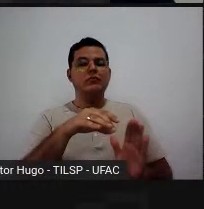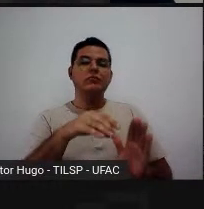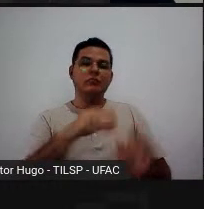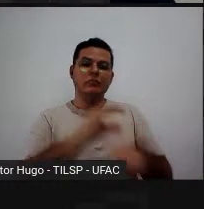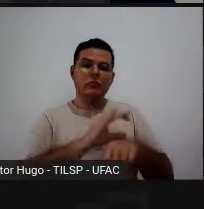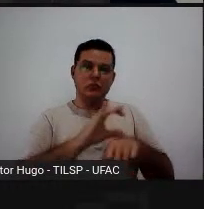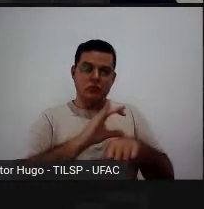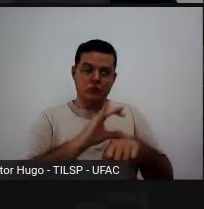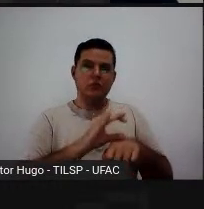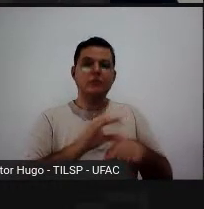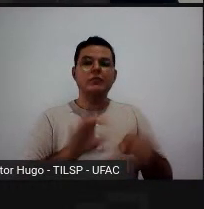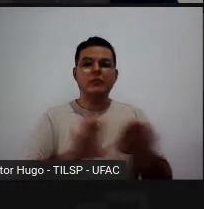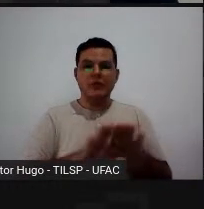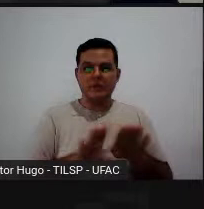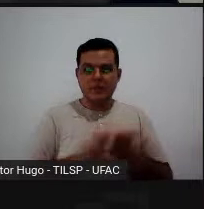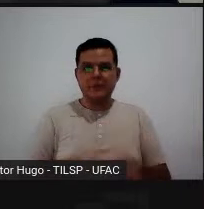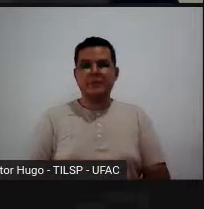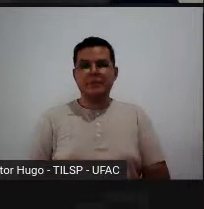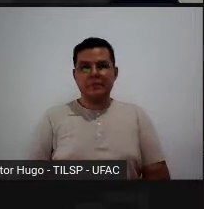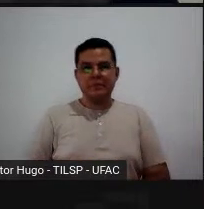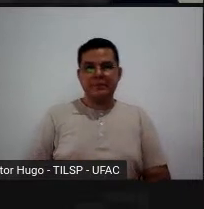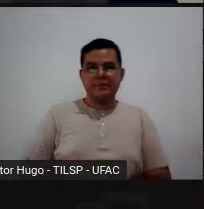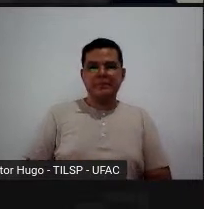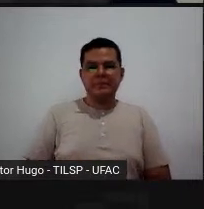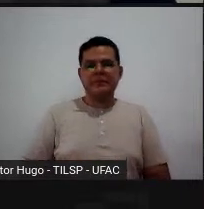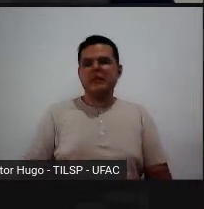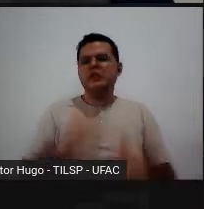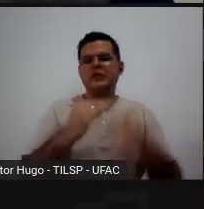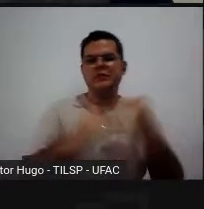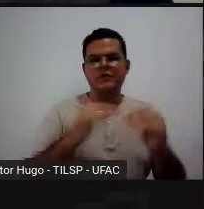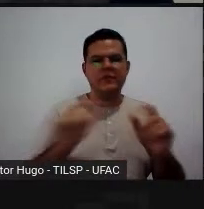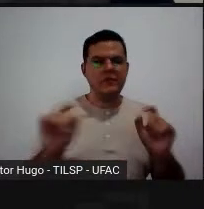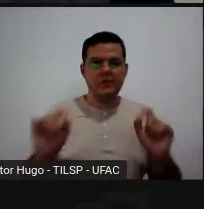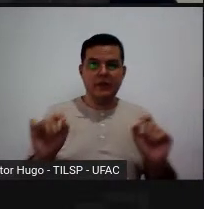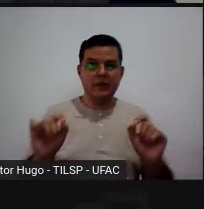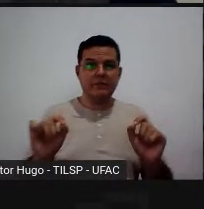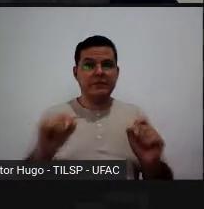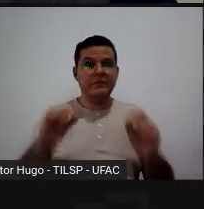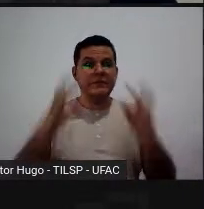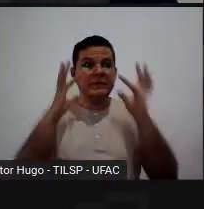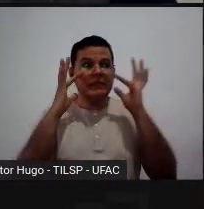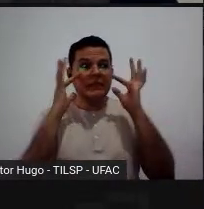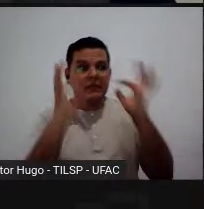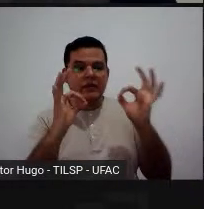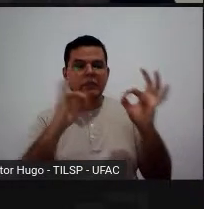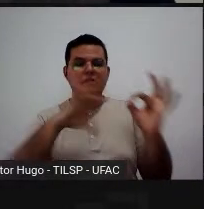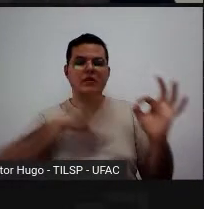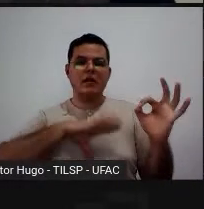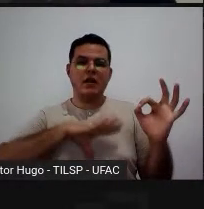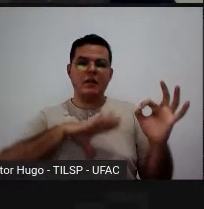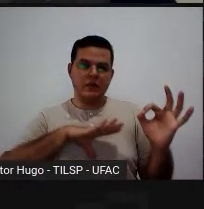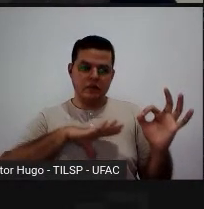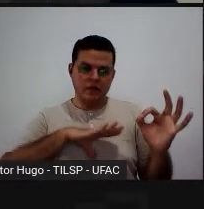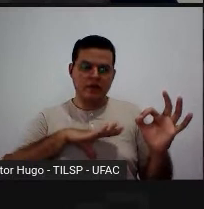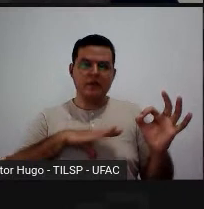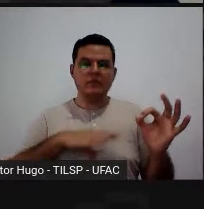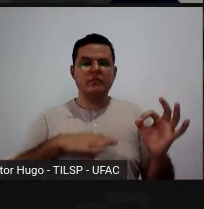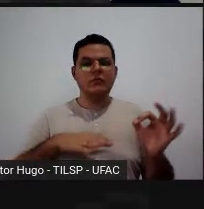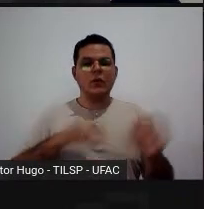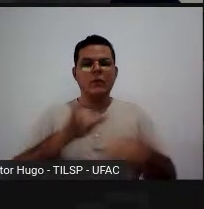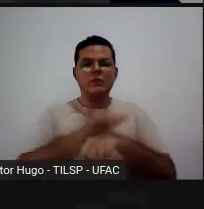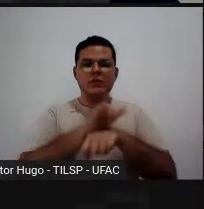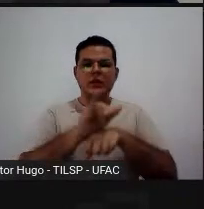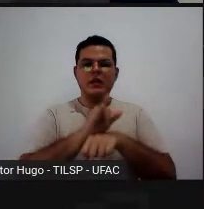grifos aí são todos meus. Desenvolver no aluno o interesse pela língua portuguesa como veículo de codificação, transmissão de